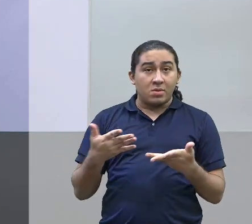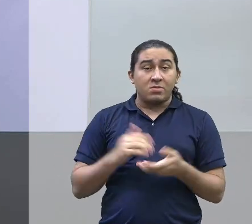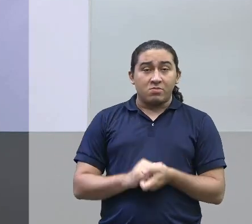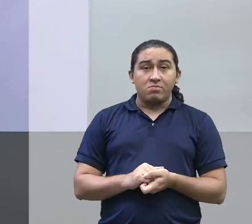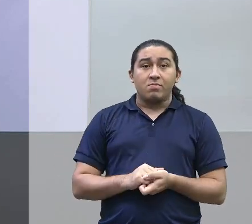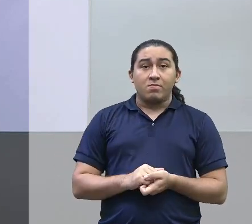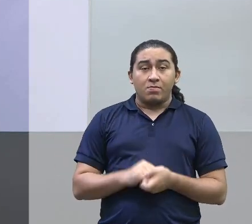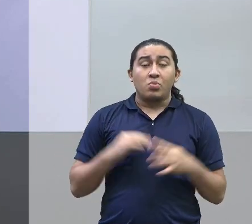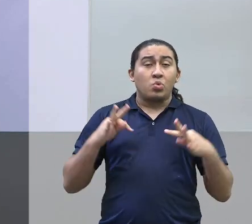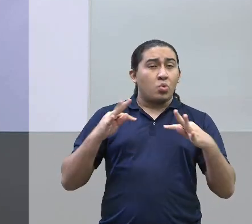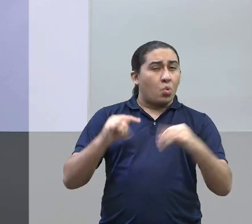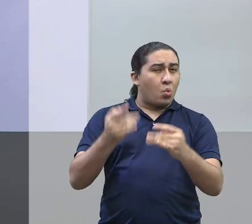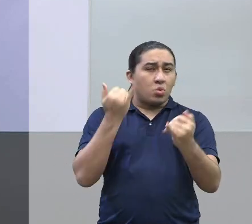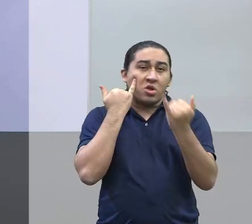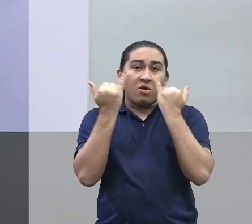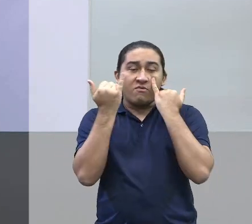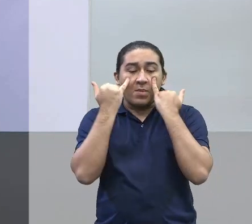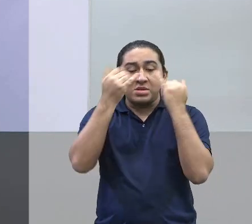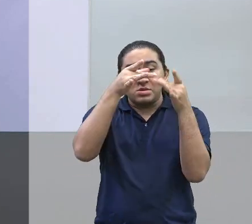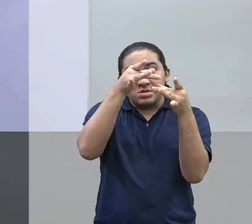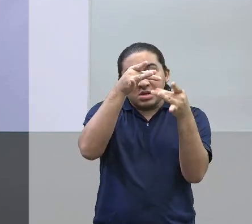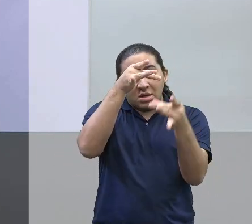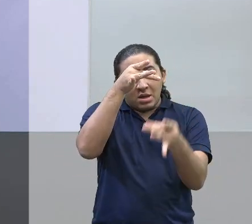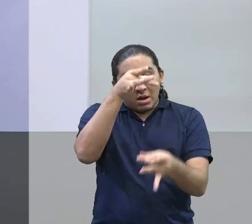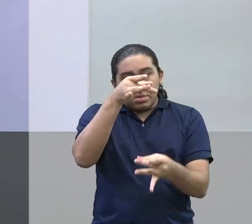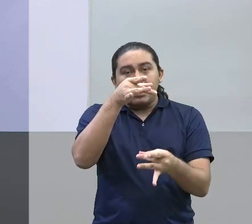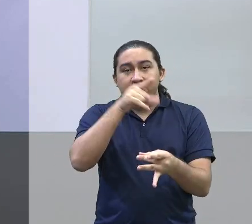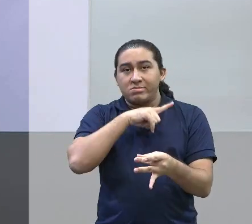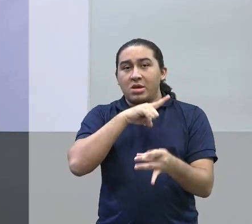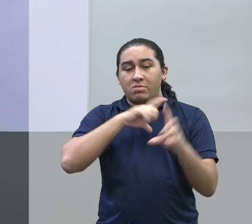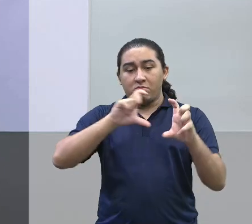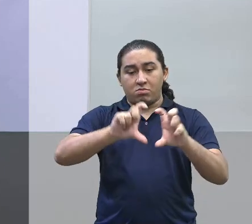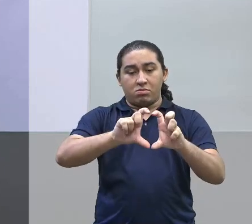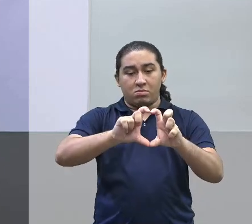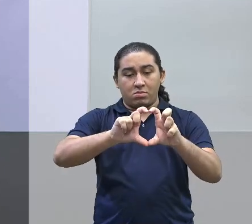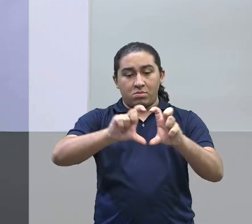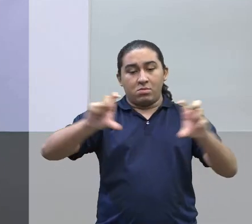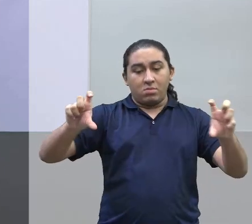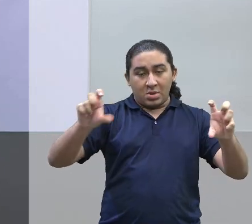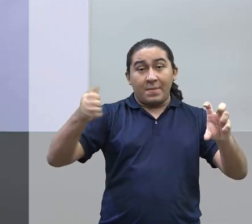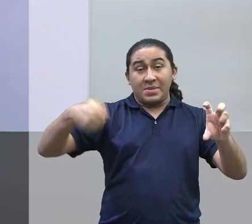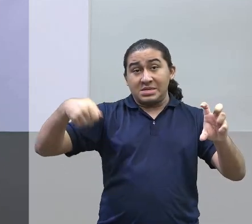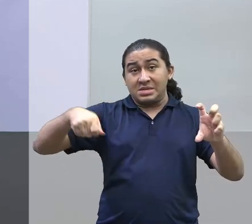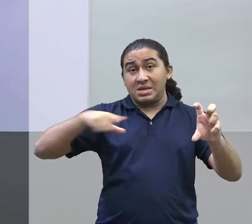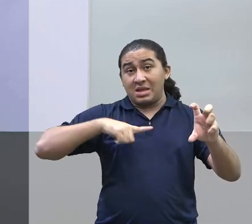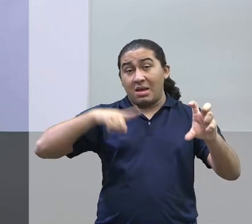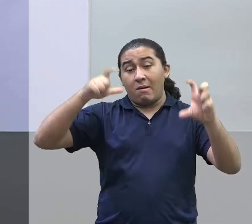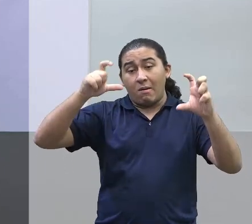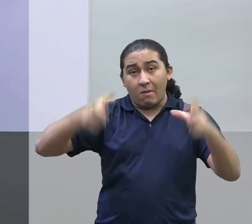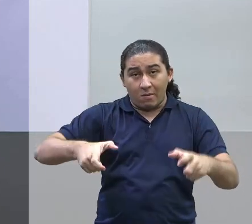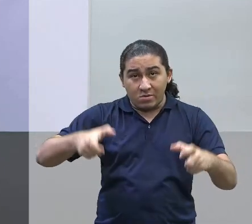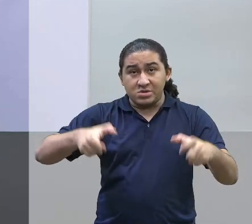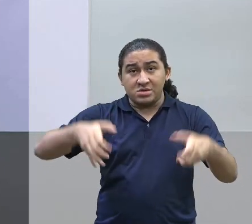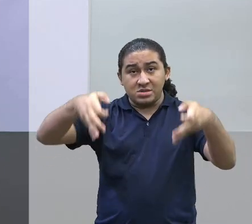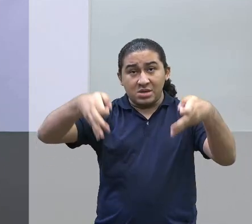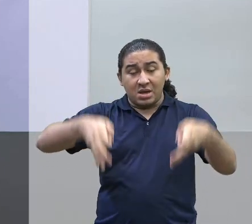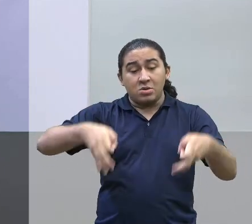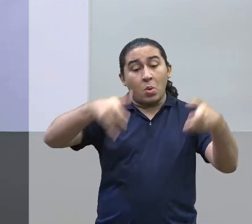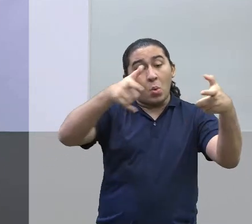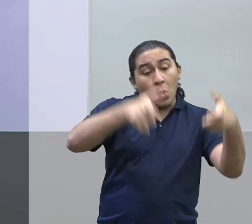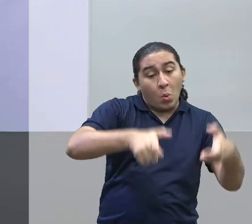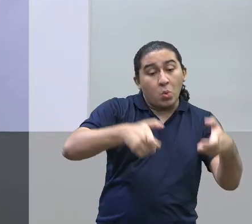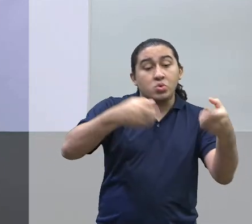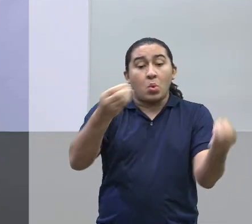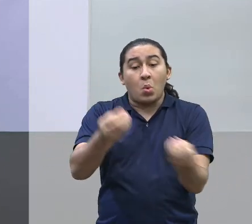Quando aconteceu esse fato que você está noticiando? Ela precisa ser localizada no tempo e no espaço.